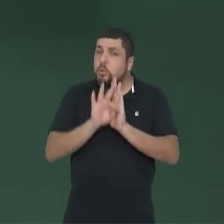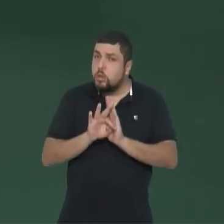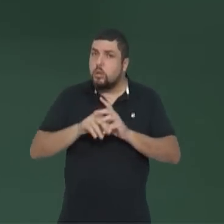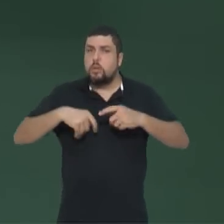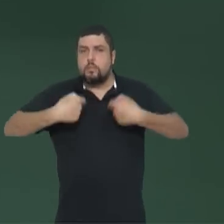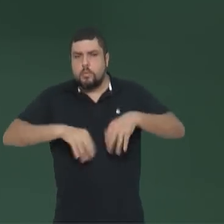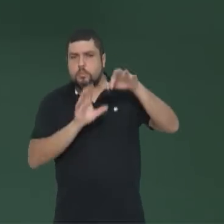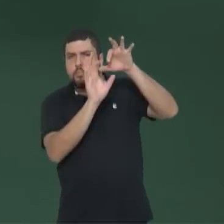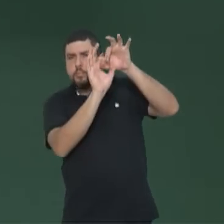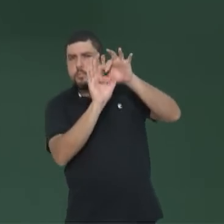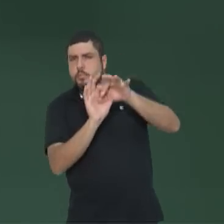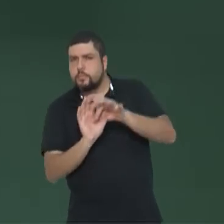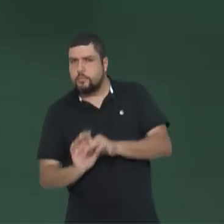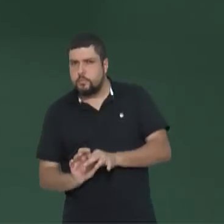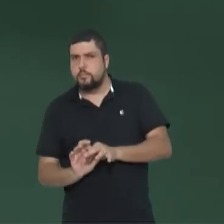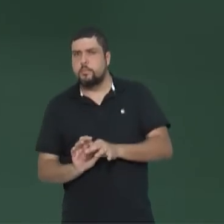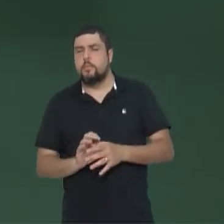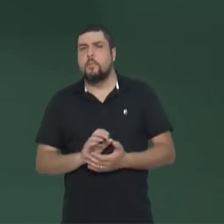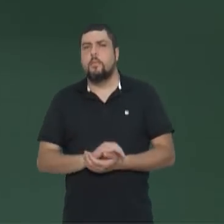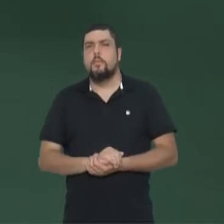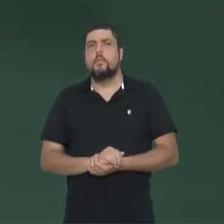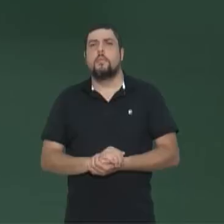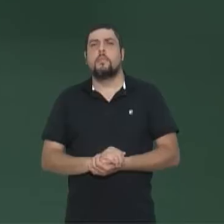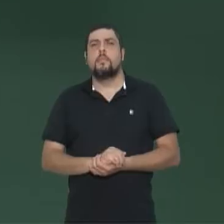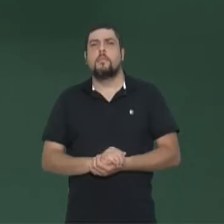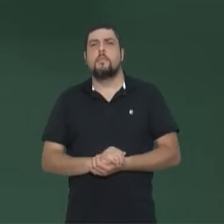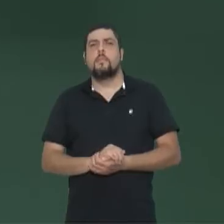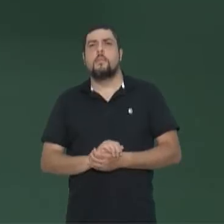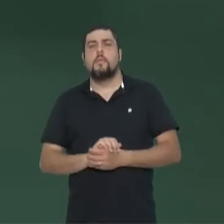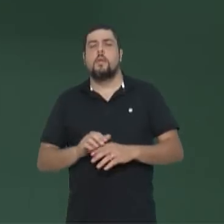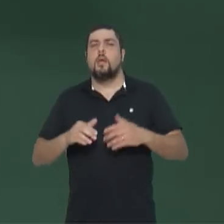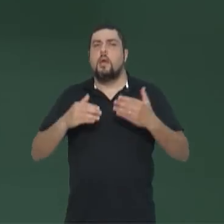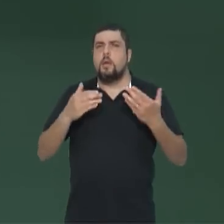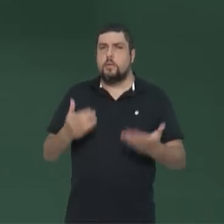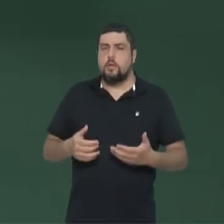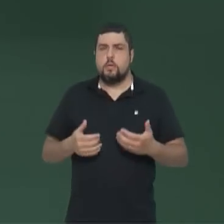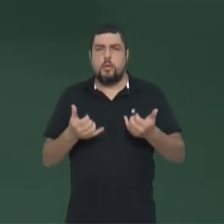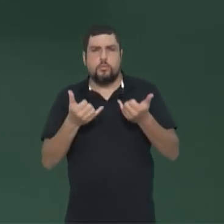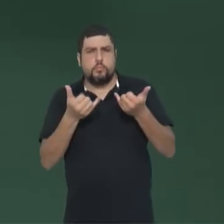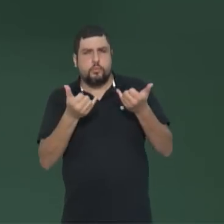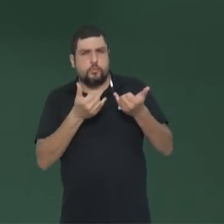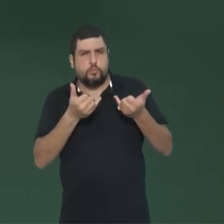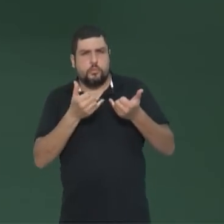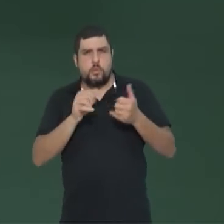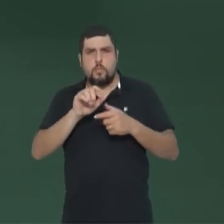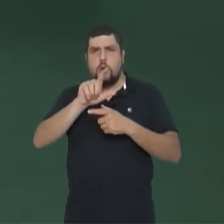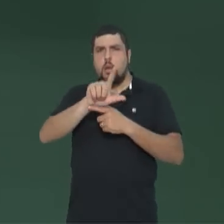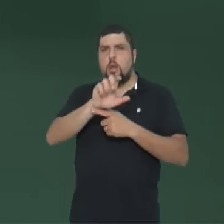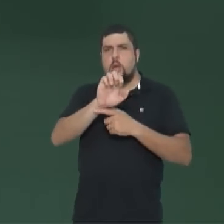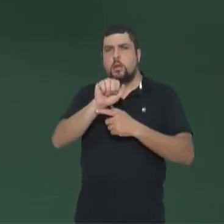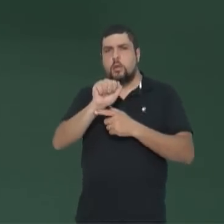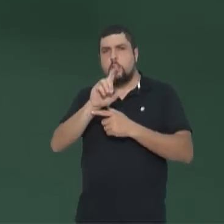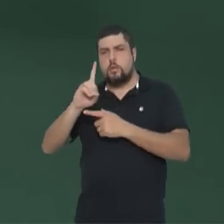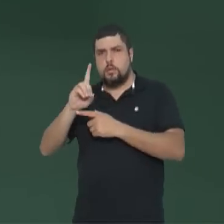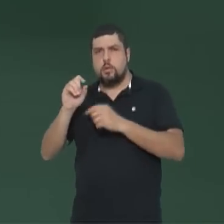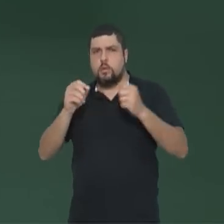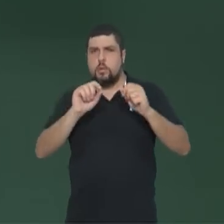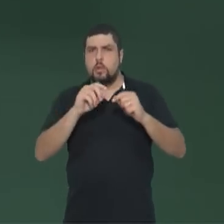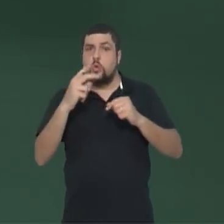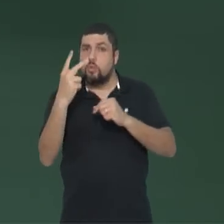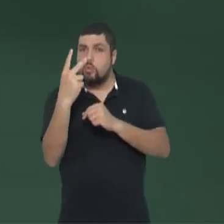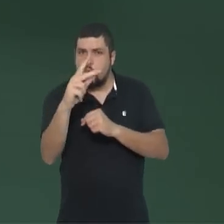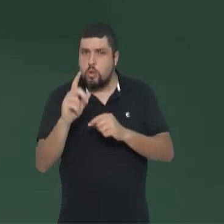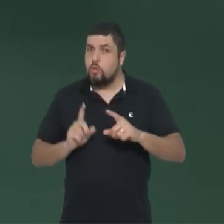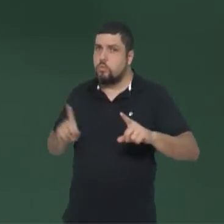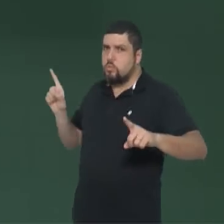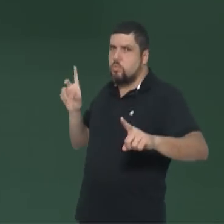um conectivo. Agora, pessoal, a partir das informações descritas no lead, então no lead de vocês e não neste